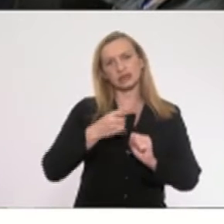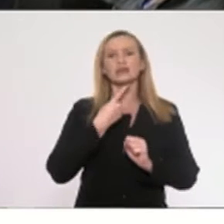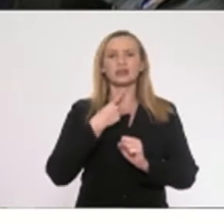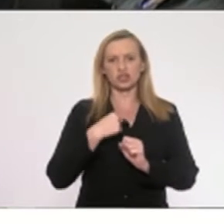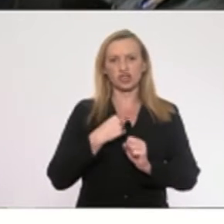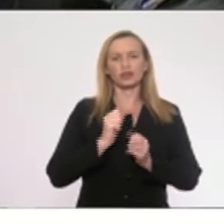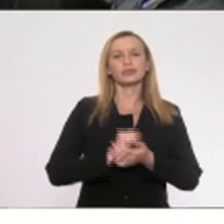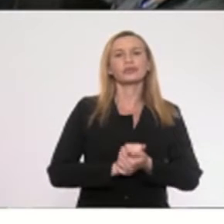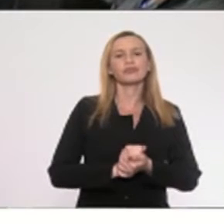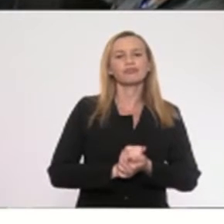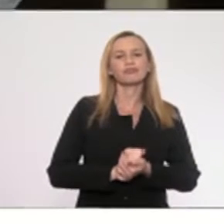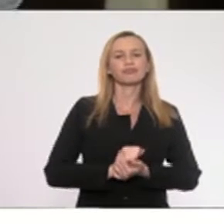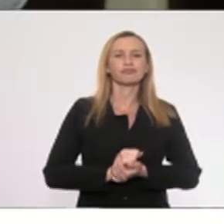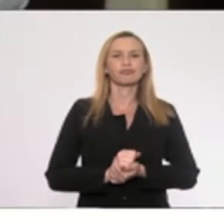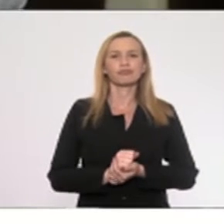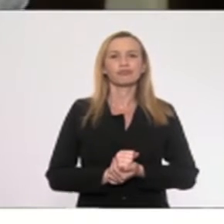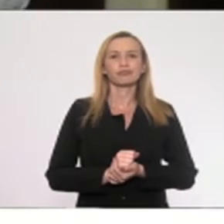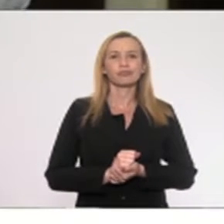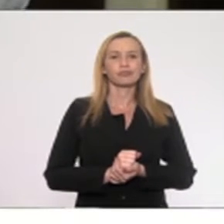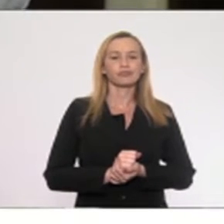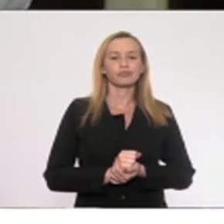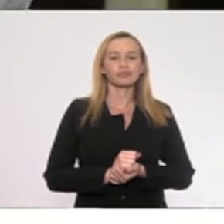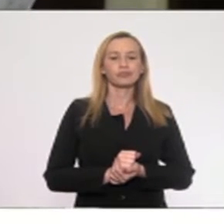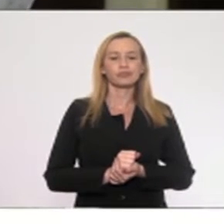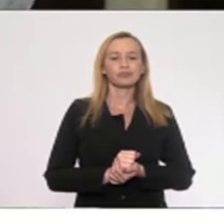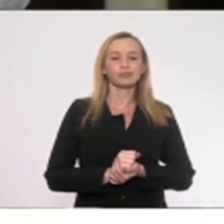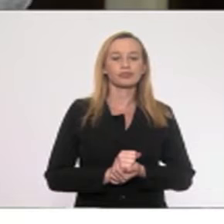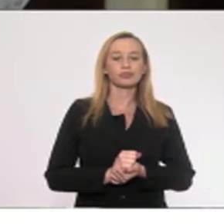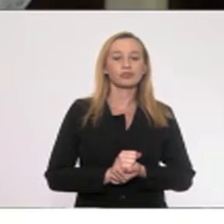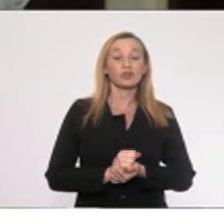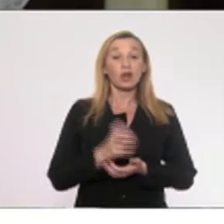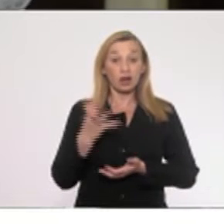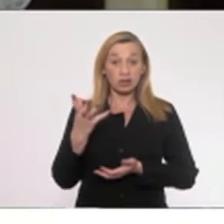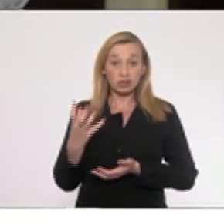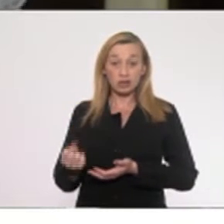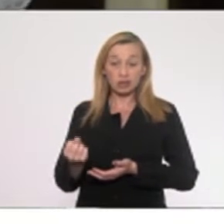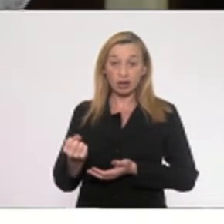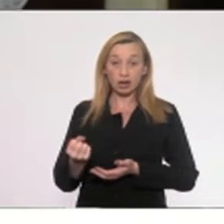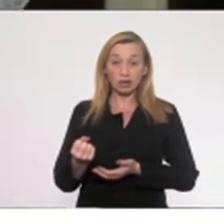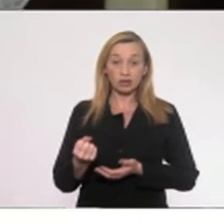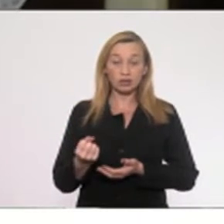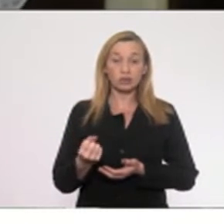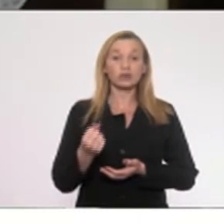desejasse, acolher o destaque do deputado Eliomar